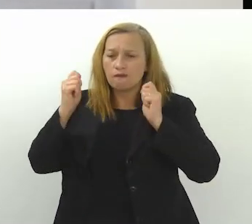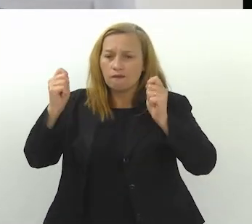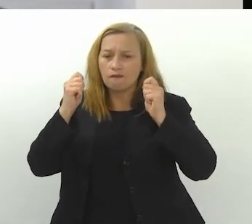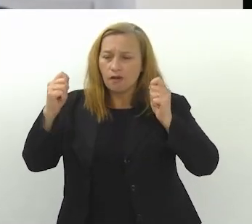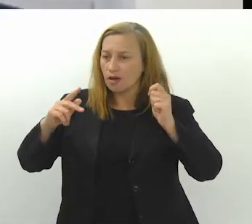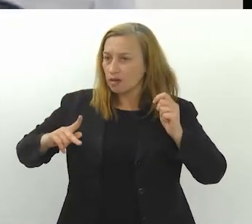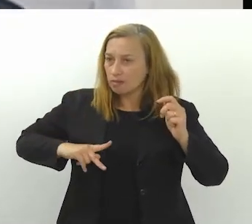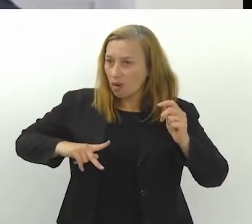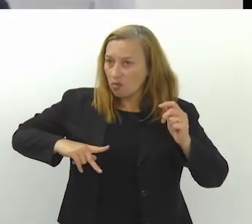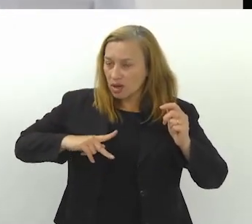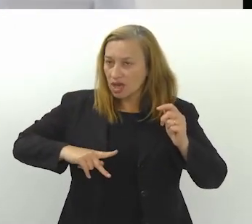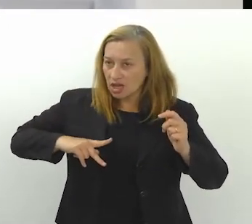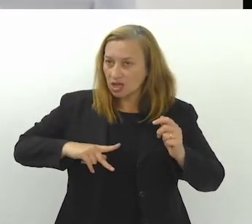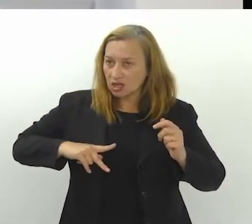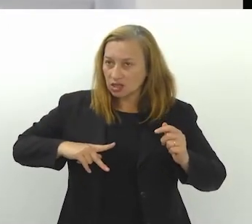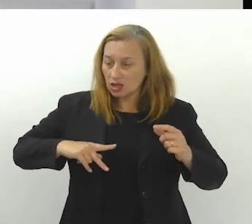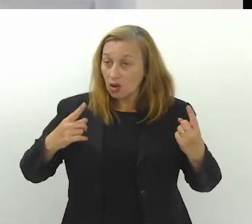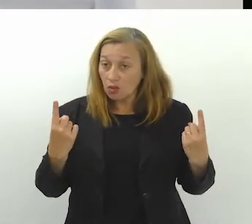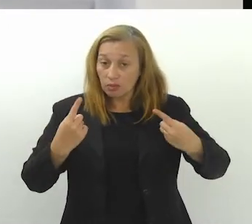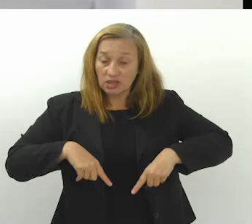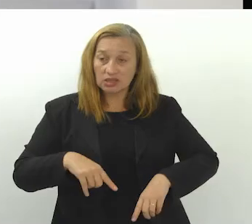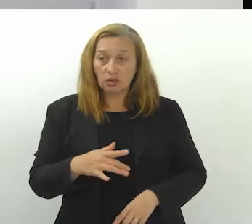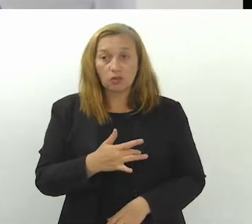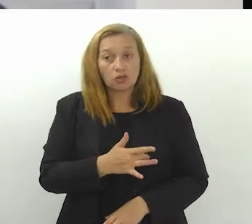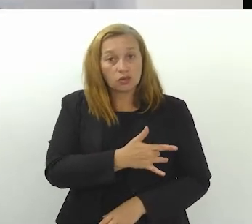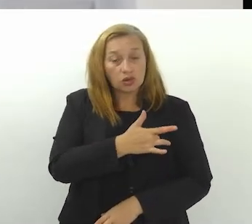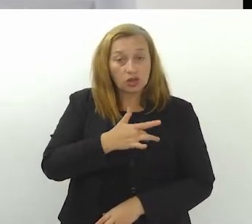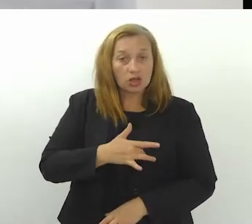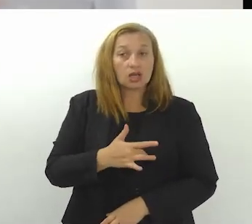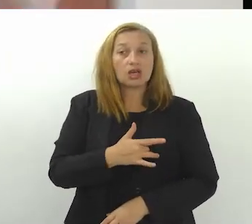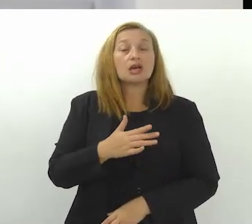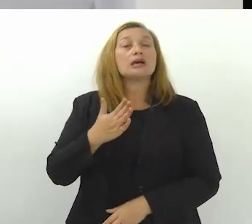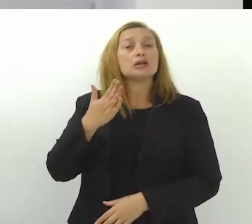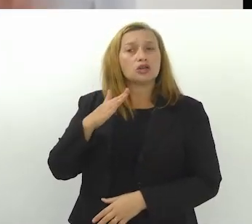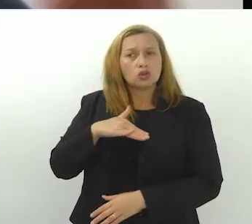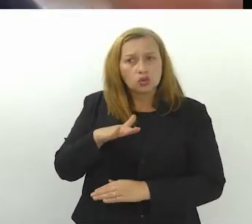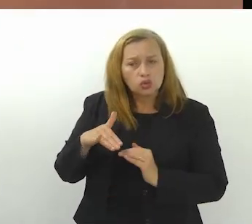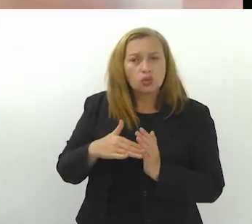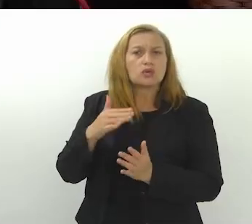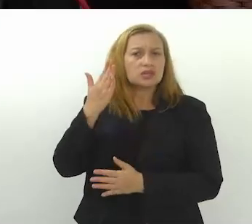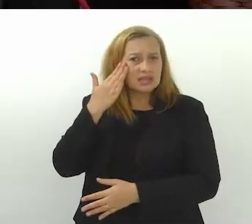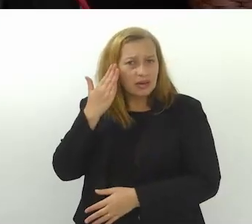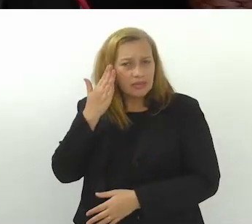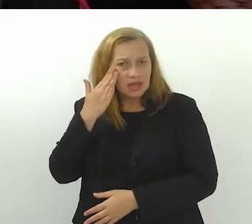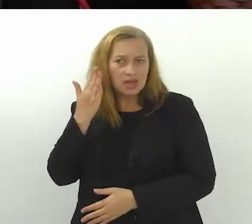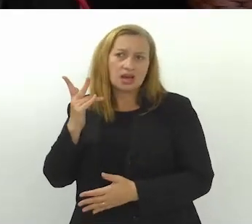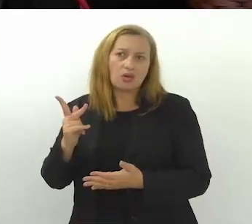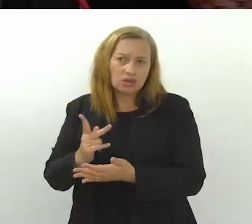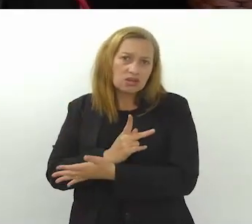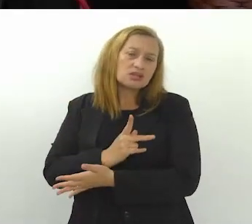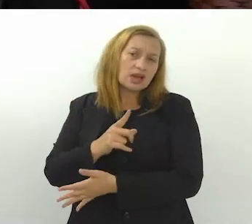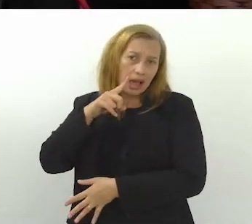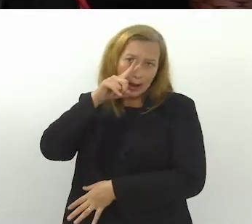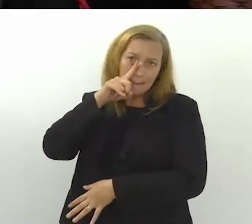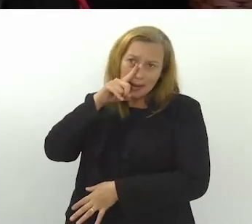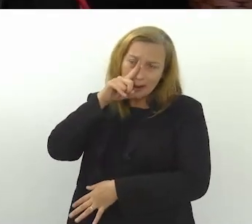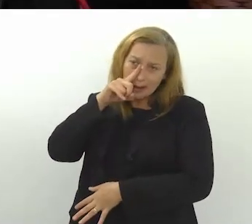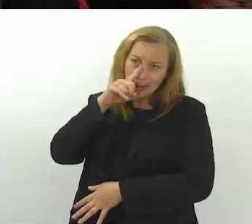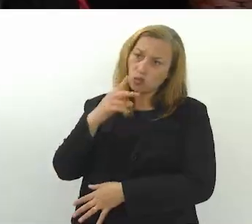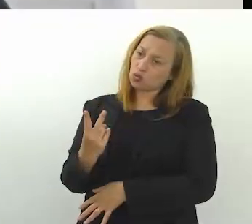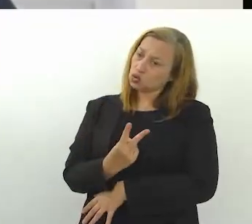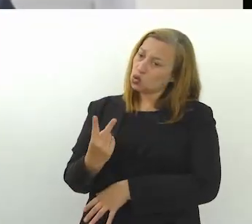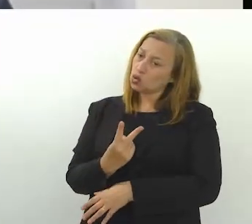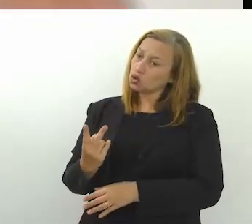torcida do Palmeiras com a torcida do Cruzeiro, né, era sabido, não que fosse acontecer naquele momento, Sim. isso não,